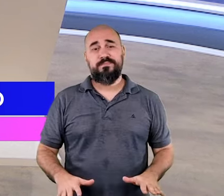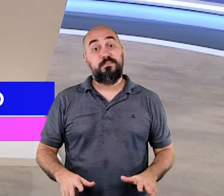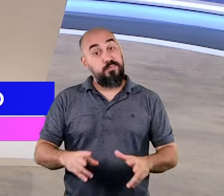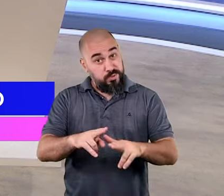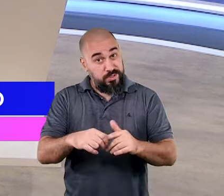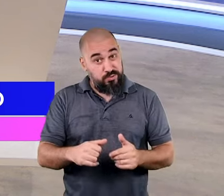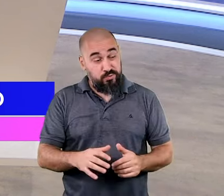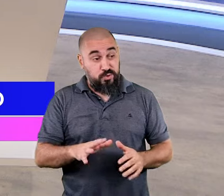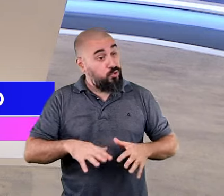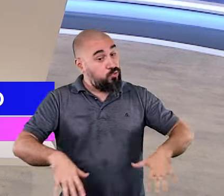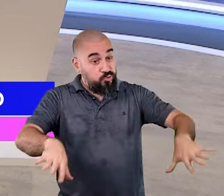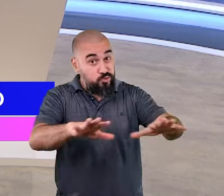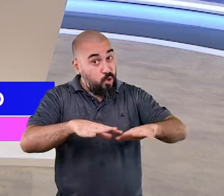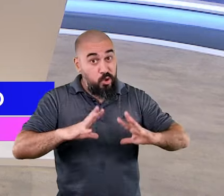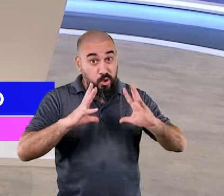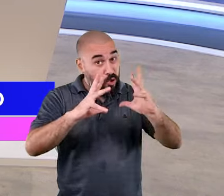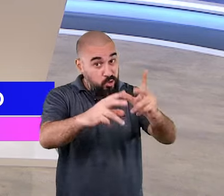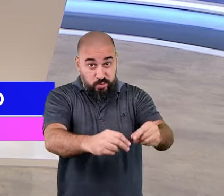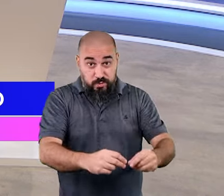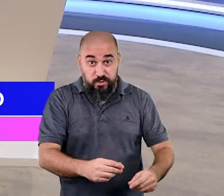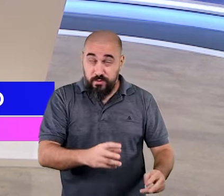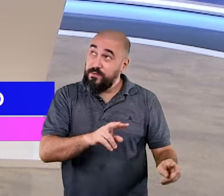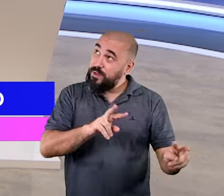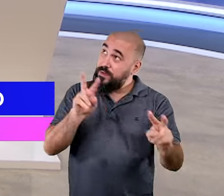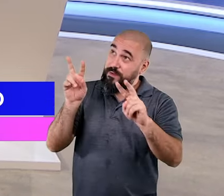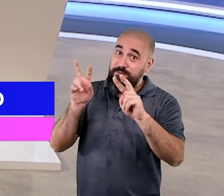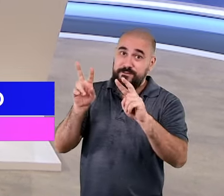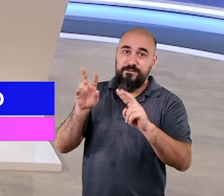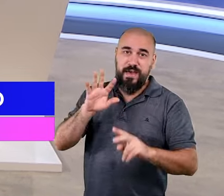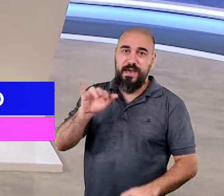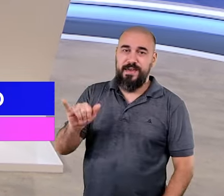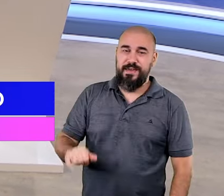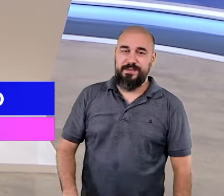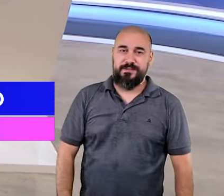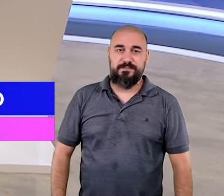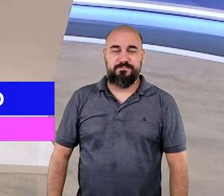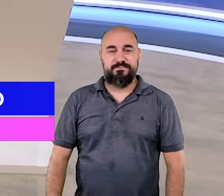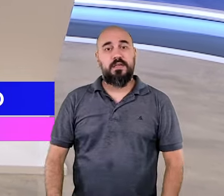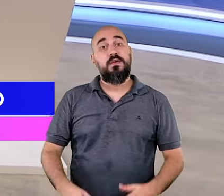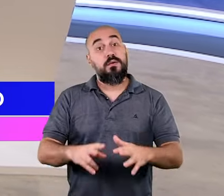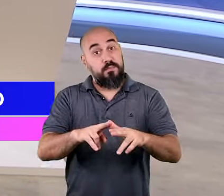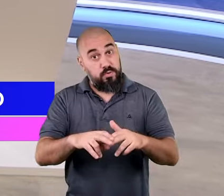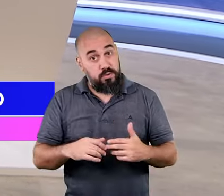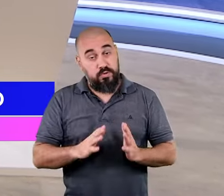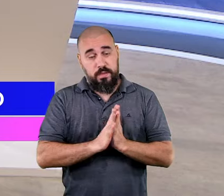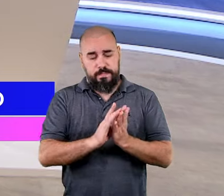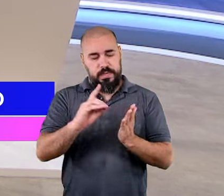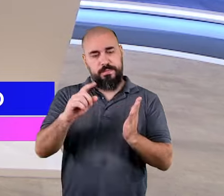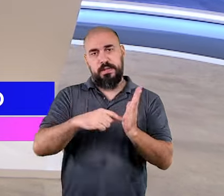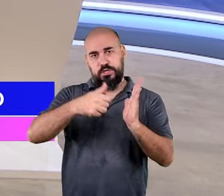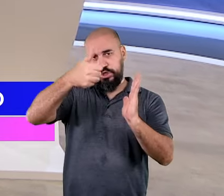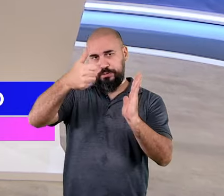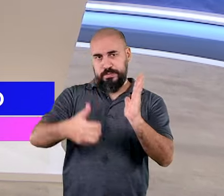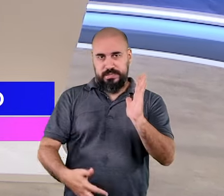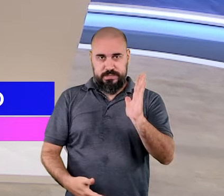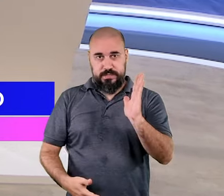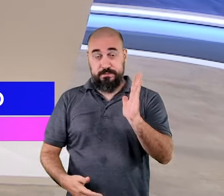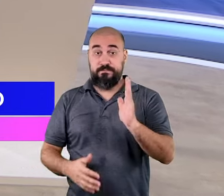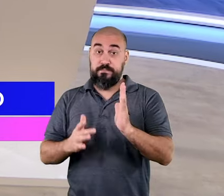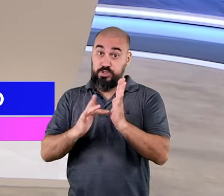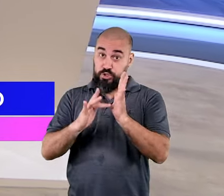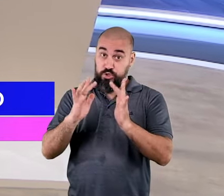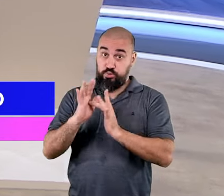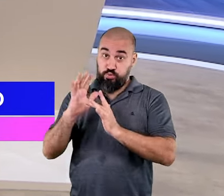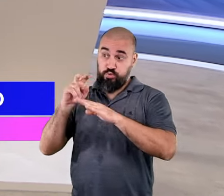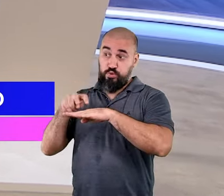verá. É por isso que a Bíblia também diz que no seu